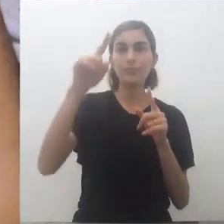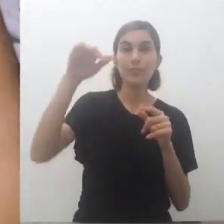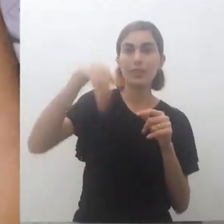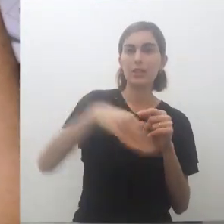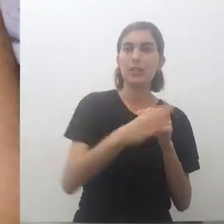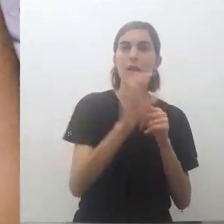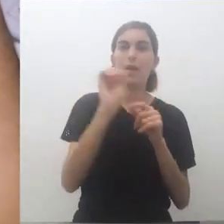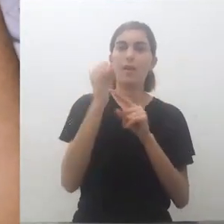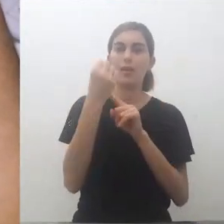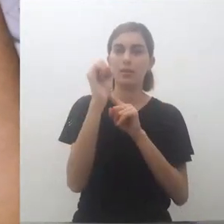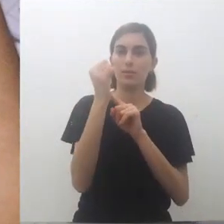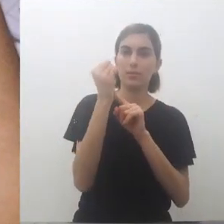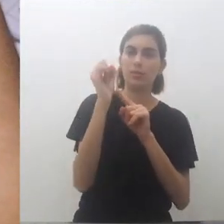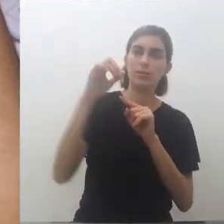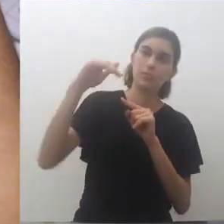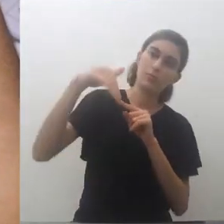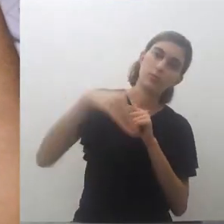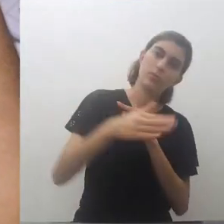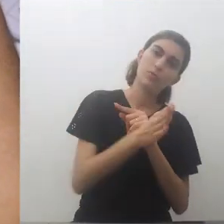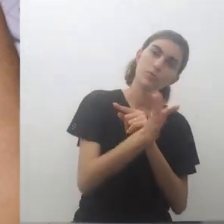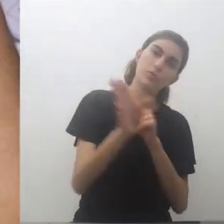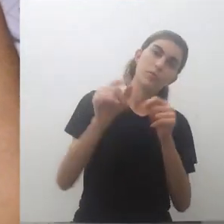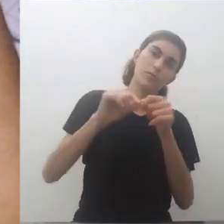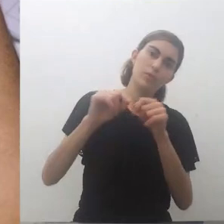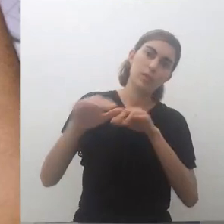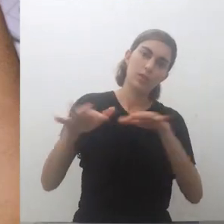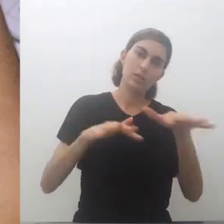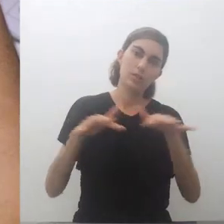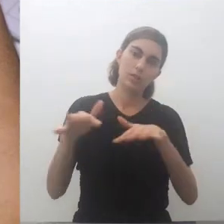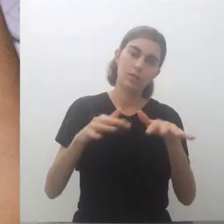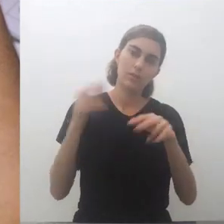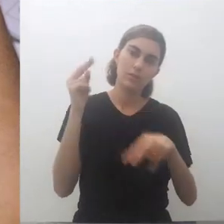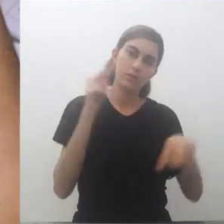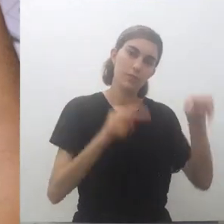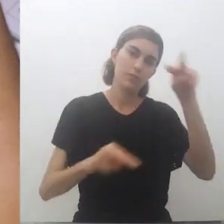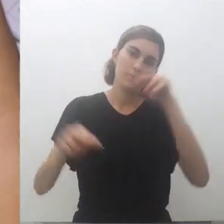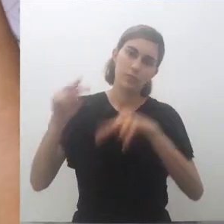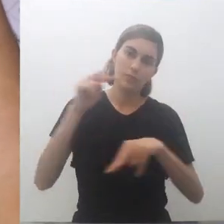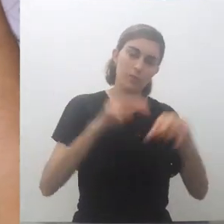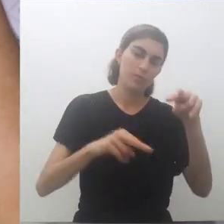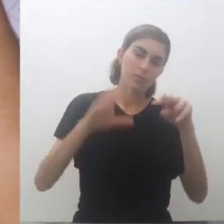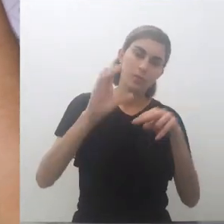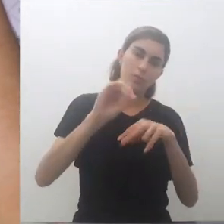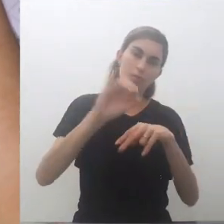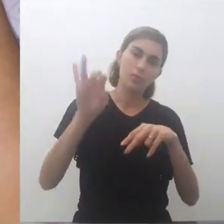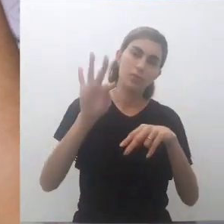gera essa dinâmica e essa visão sobre os objetos